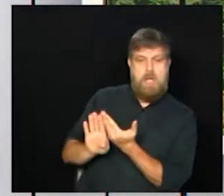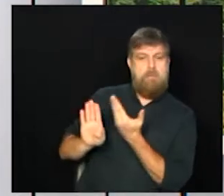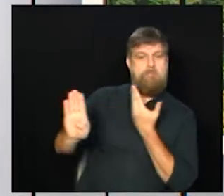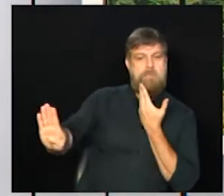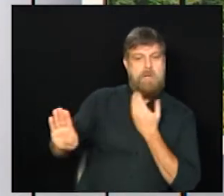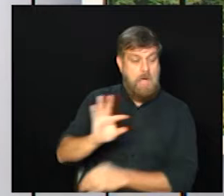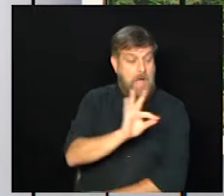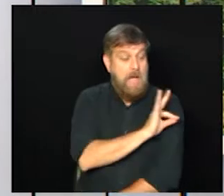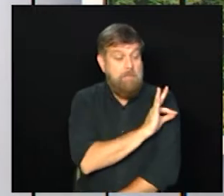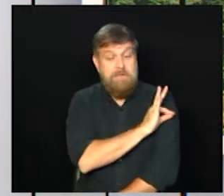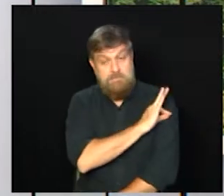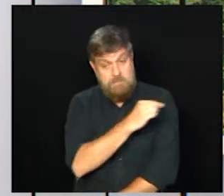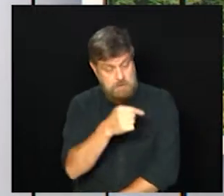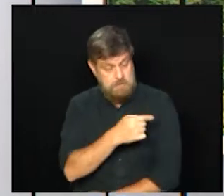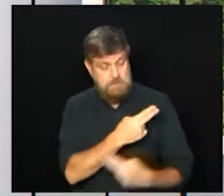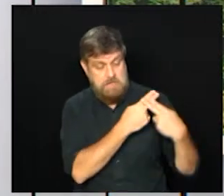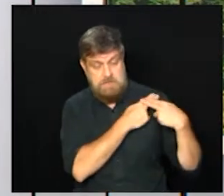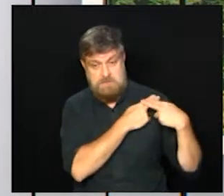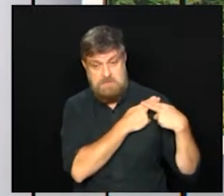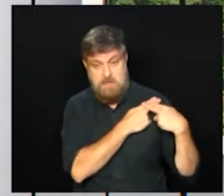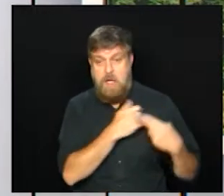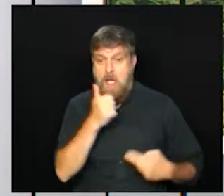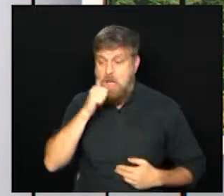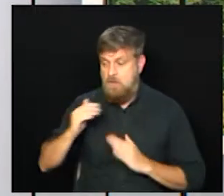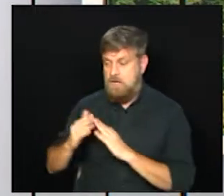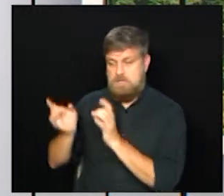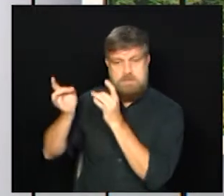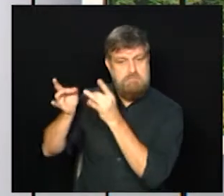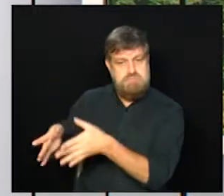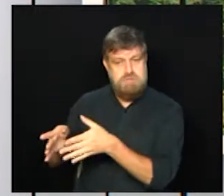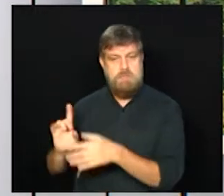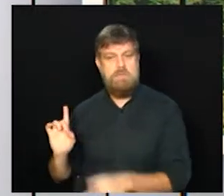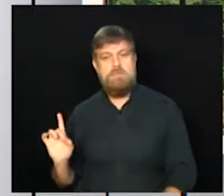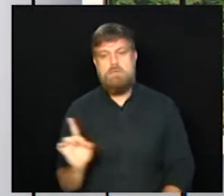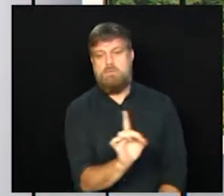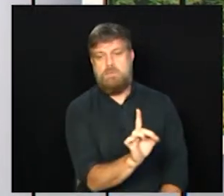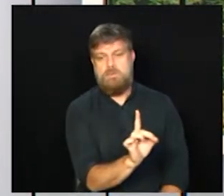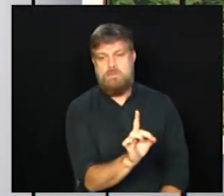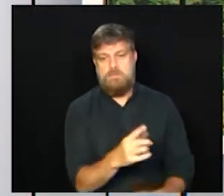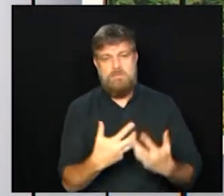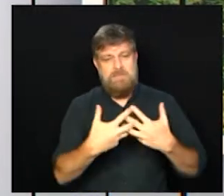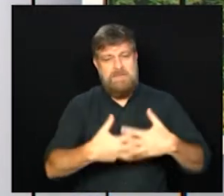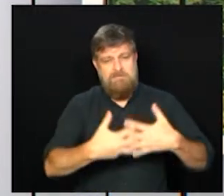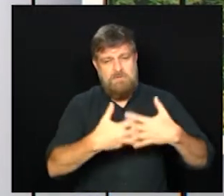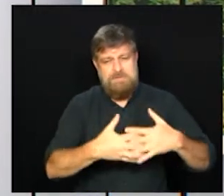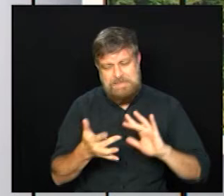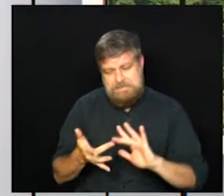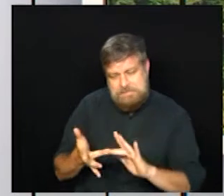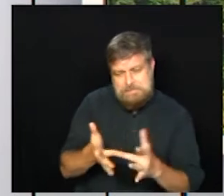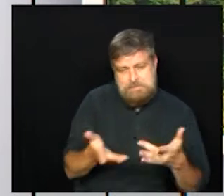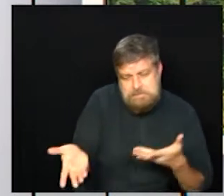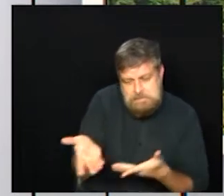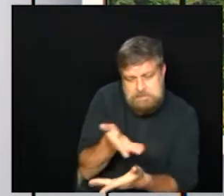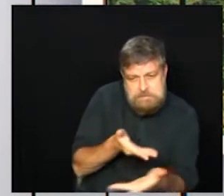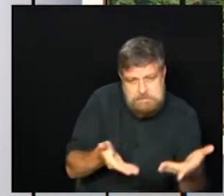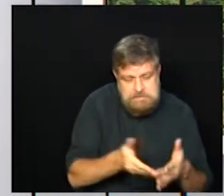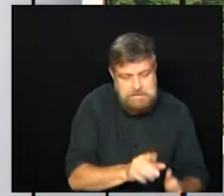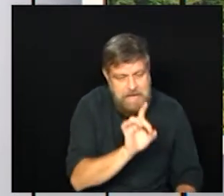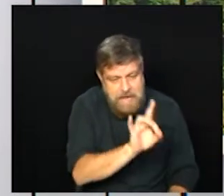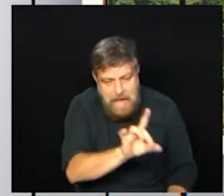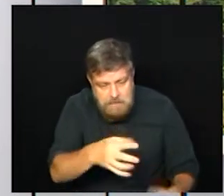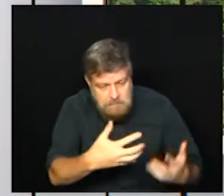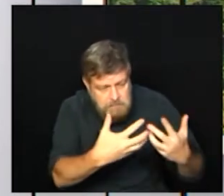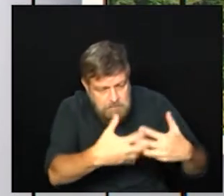prefeitura, para que possa sair de casa. Então, tudo isso funcionar em conjunto, articulado, e cada peça